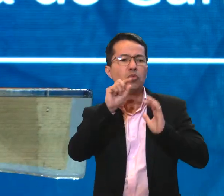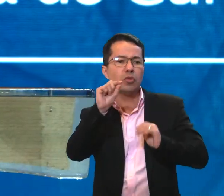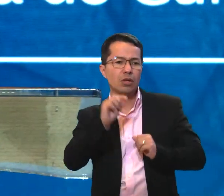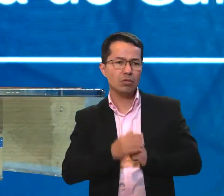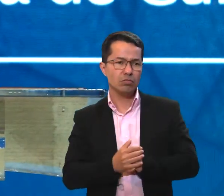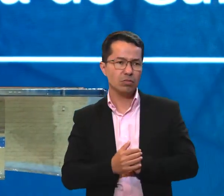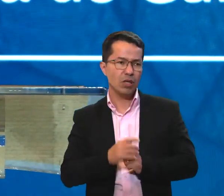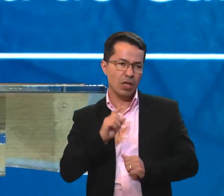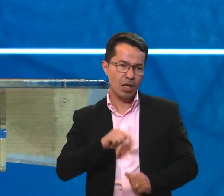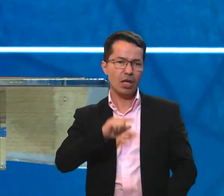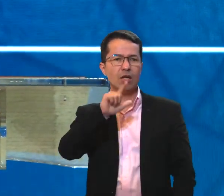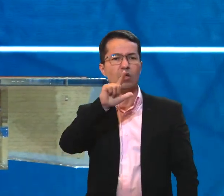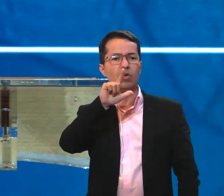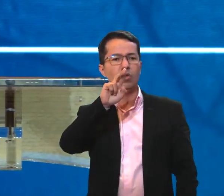É por isso que eles não só